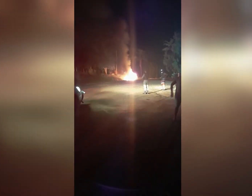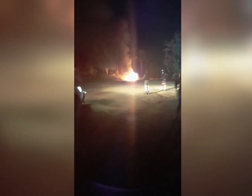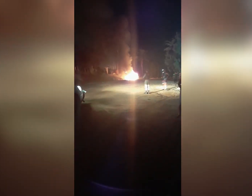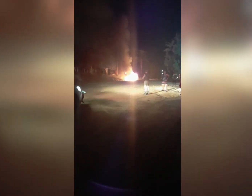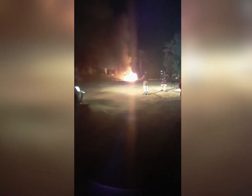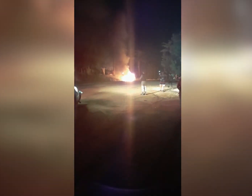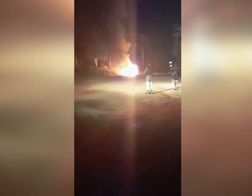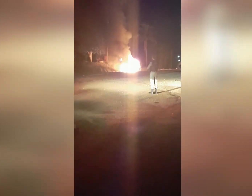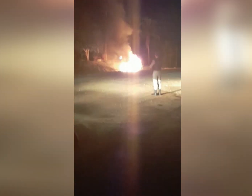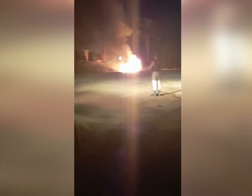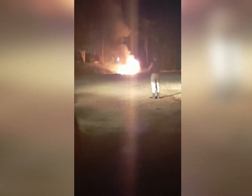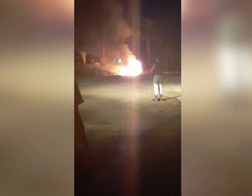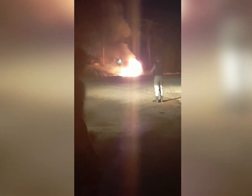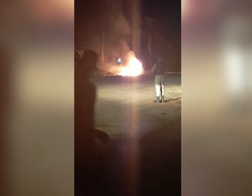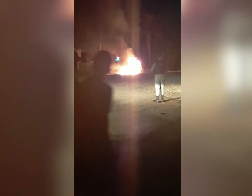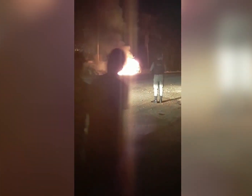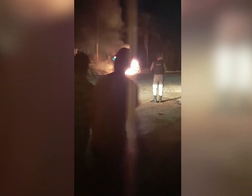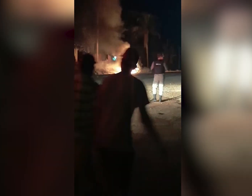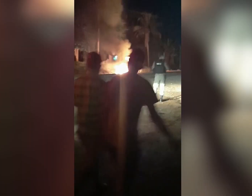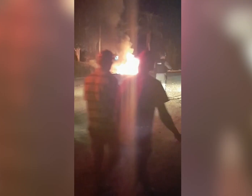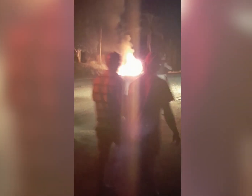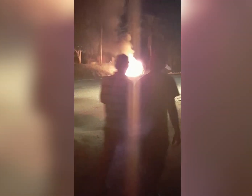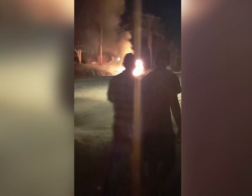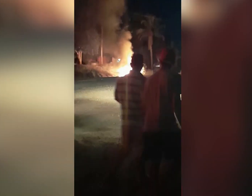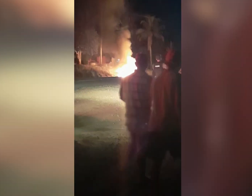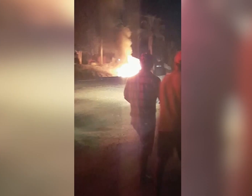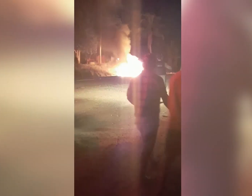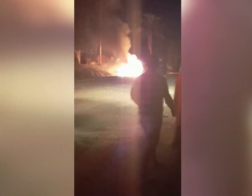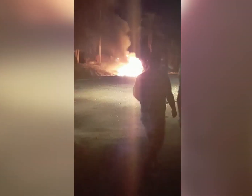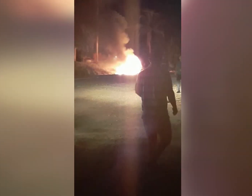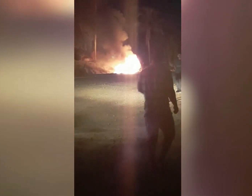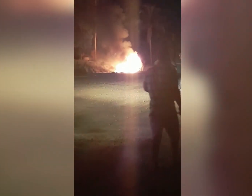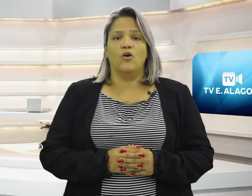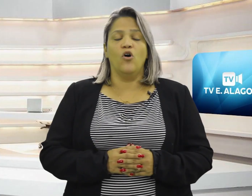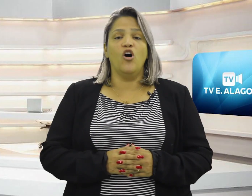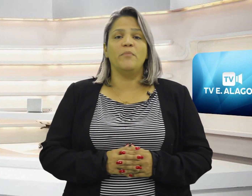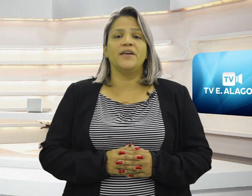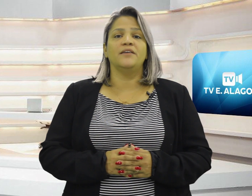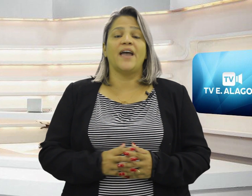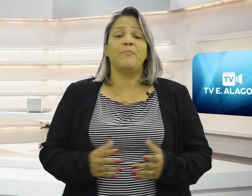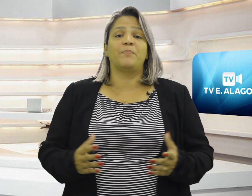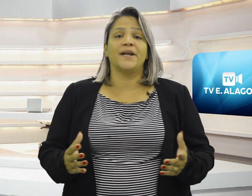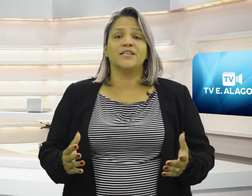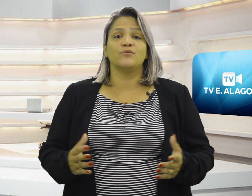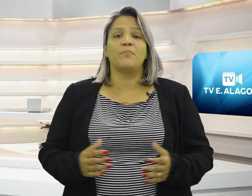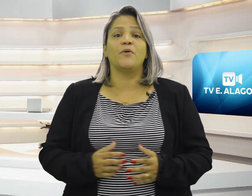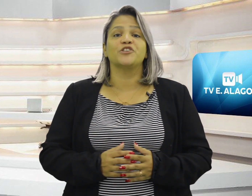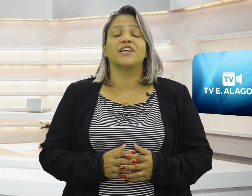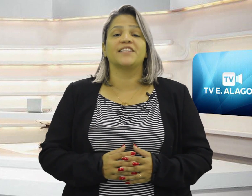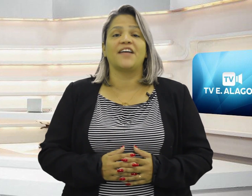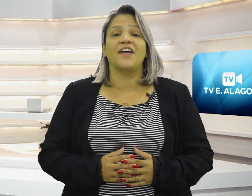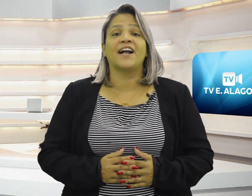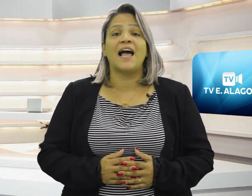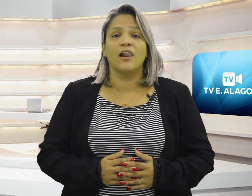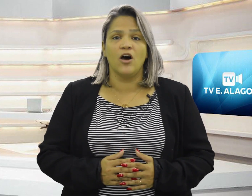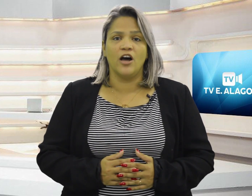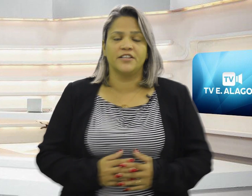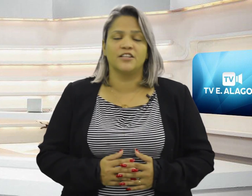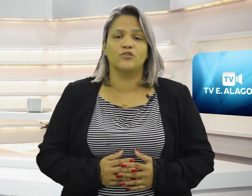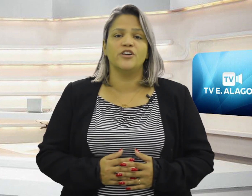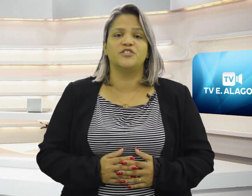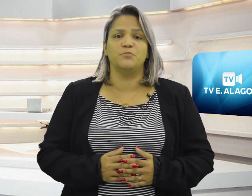atendimento médico cabível. O estado de saúde dela não foi informado. Homem é preso após tentar dar